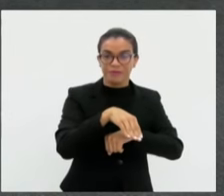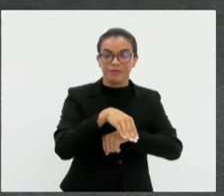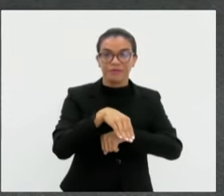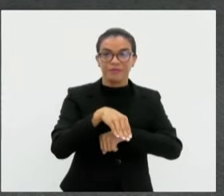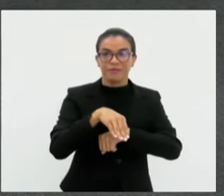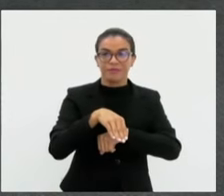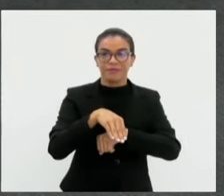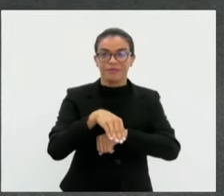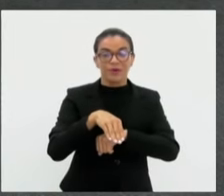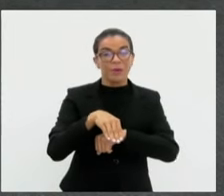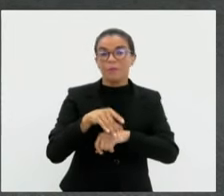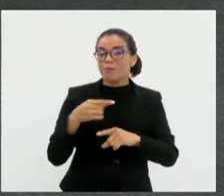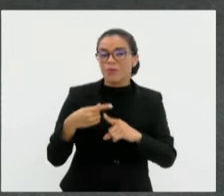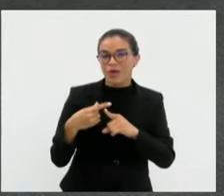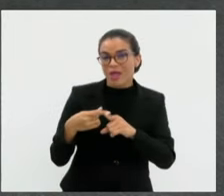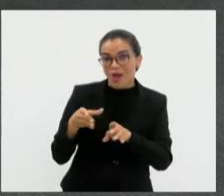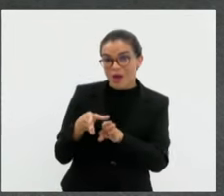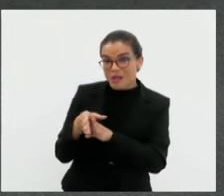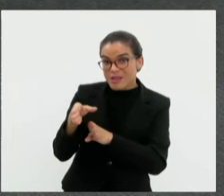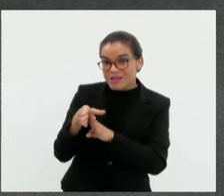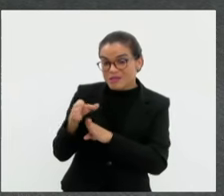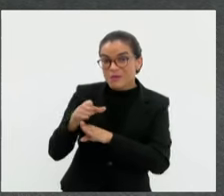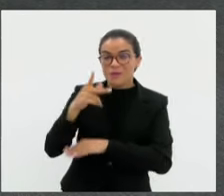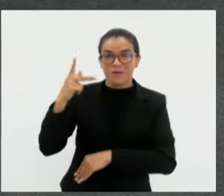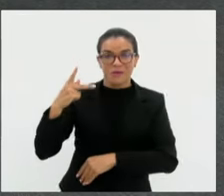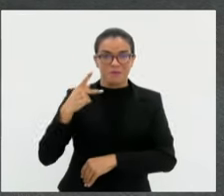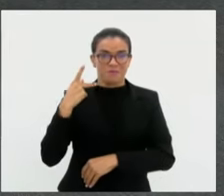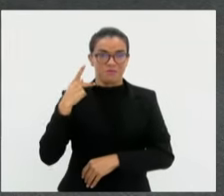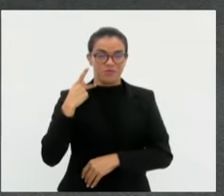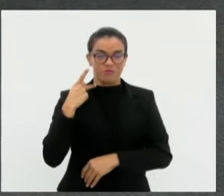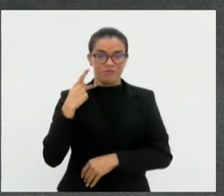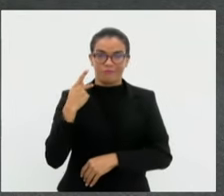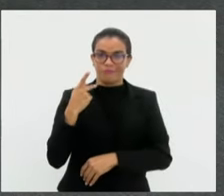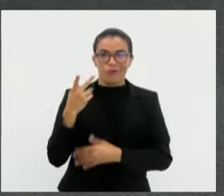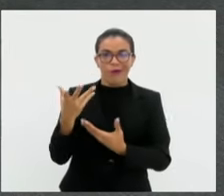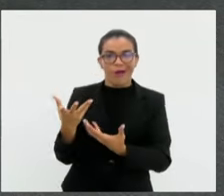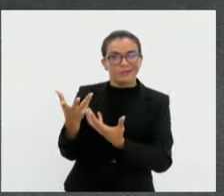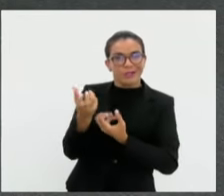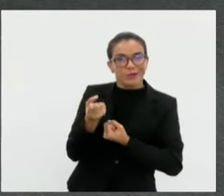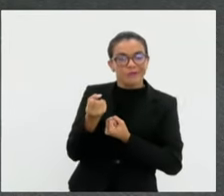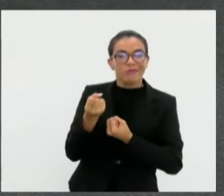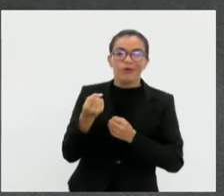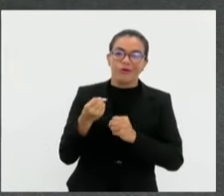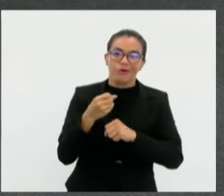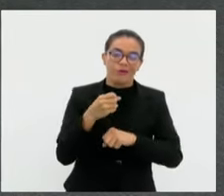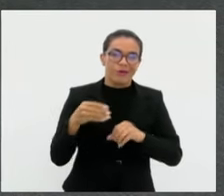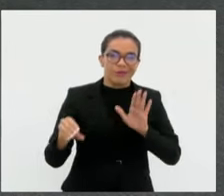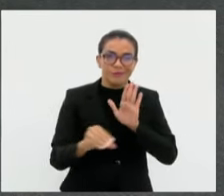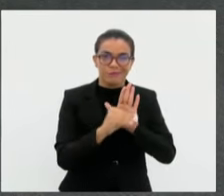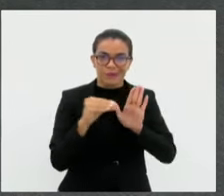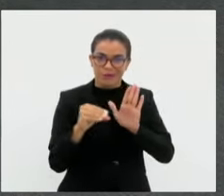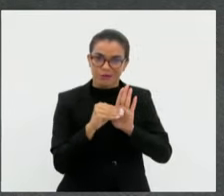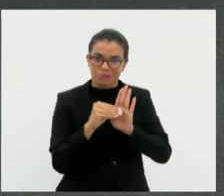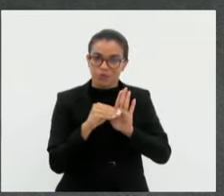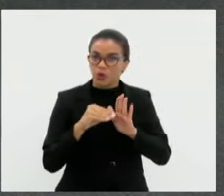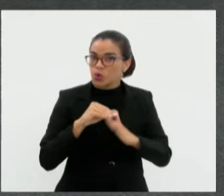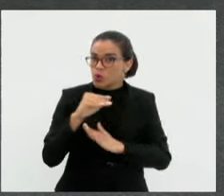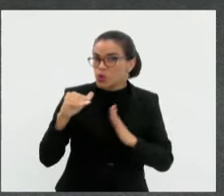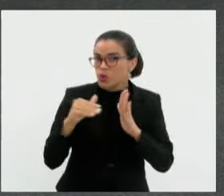segundo orientação da Procuradoria, não ia ser feita emenda. Bom, todo projeto de resolução pode ser